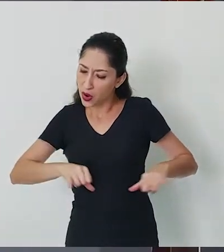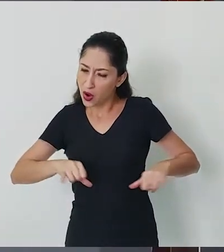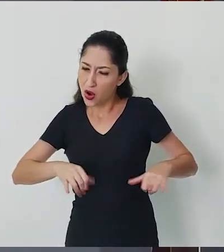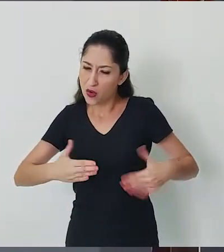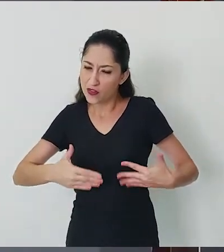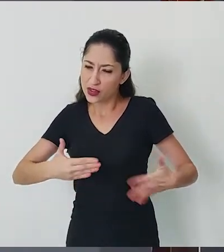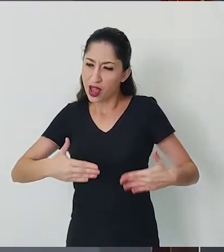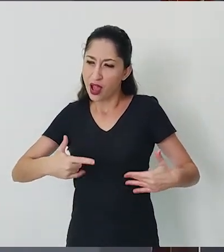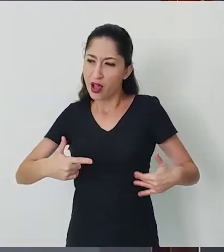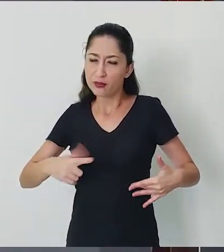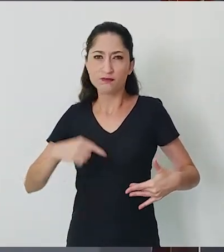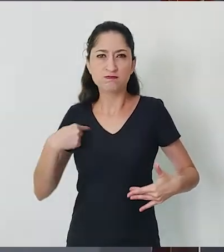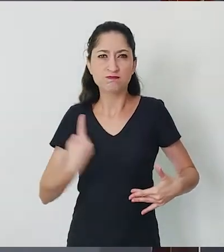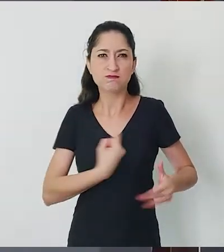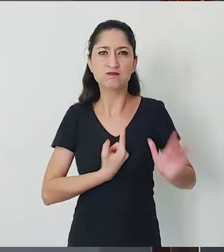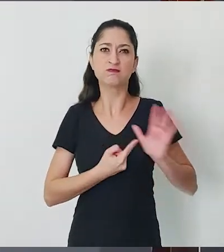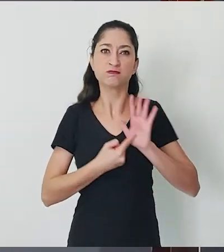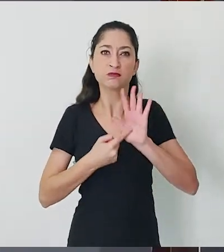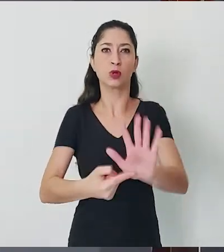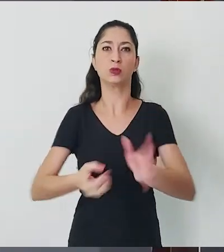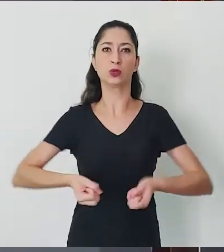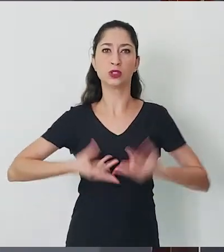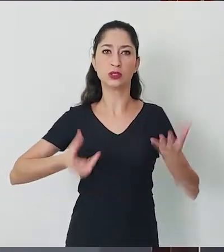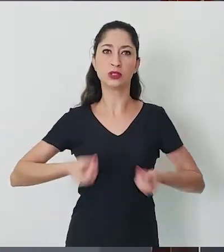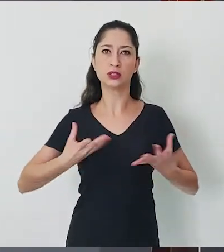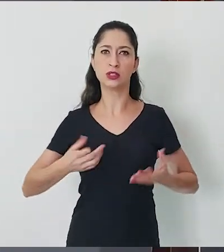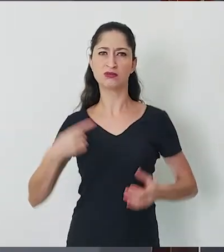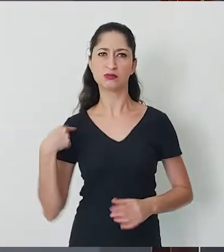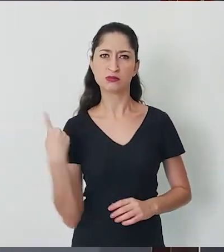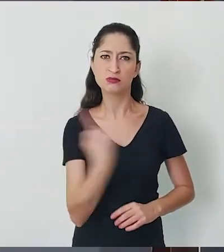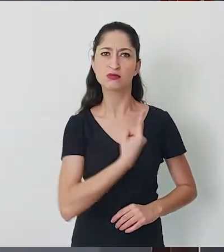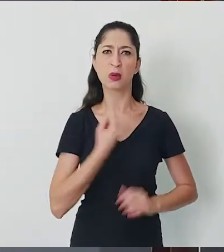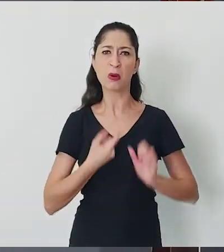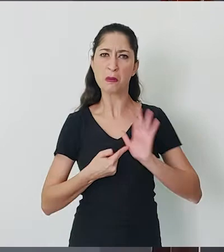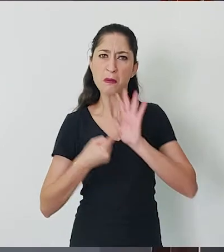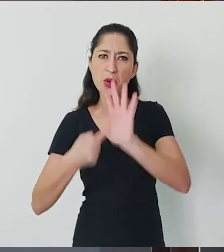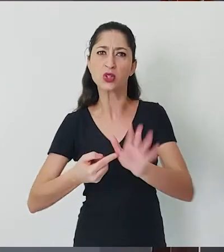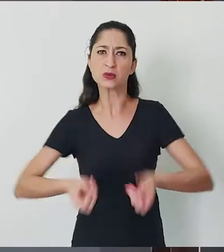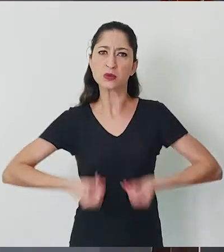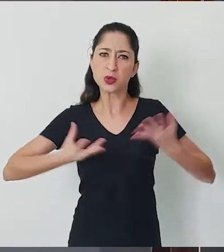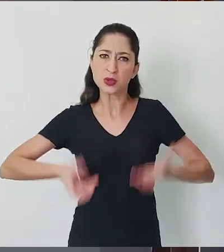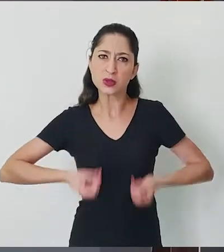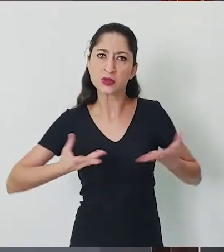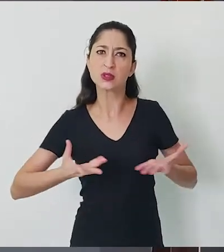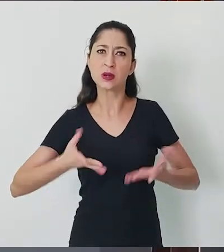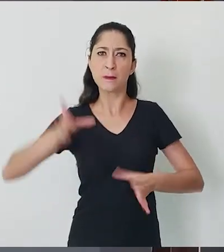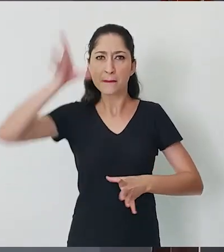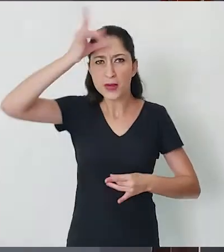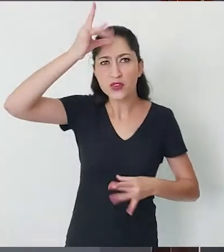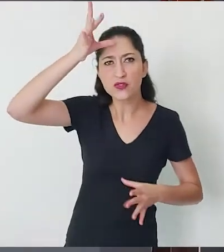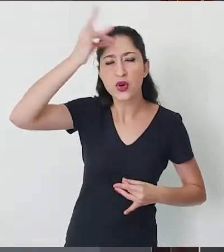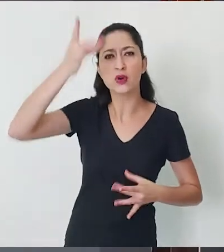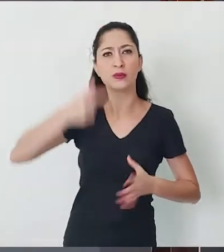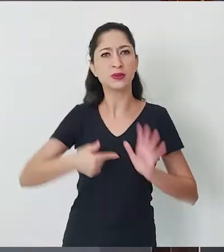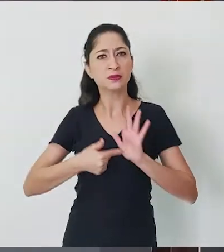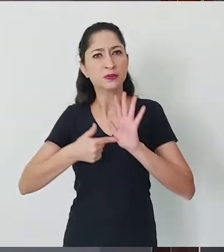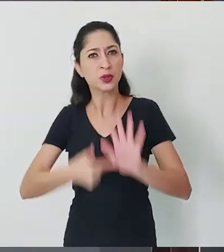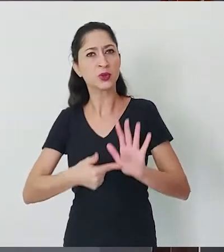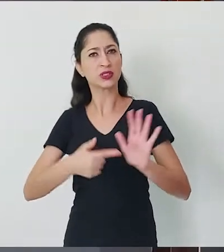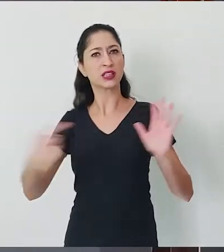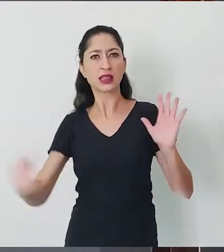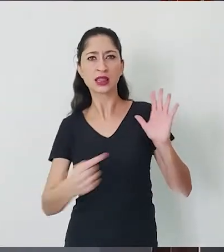estancada, entendeu? Então a gente vem trazendo essas denúncias muito fortemente através dos nossos textos, através das